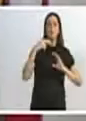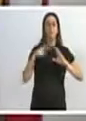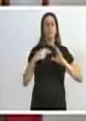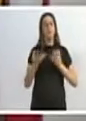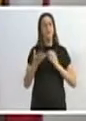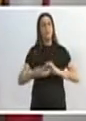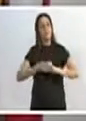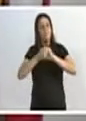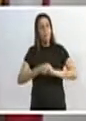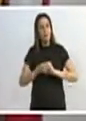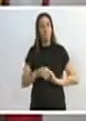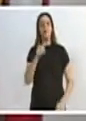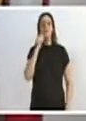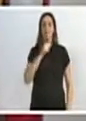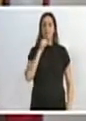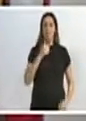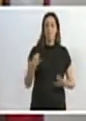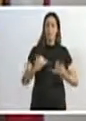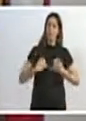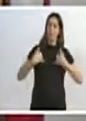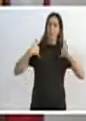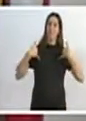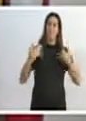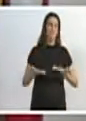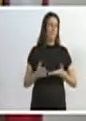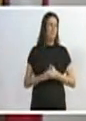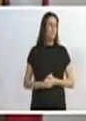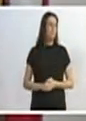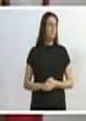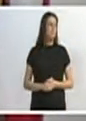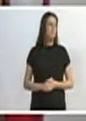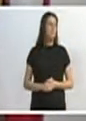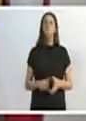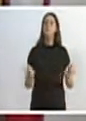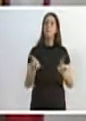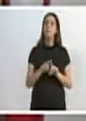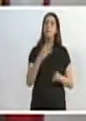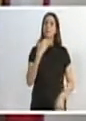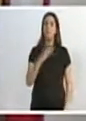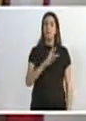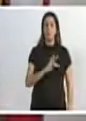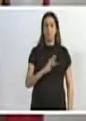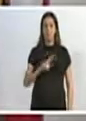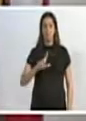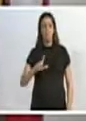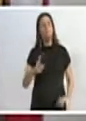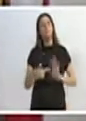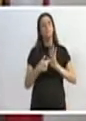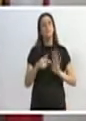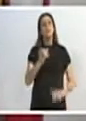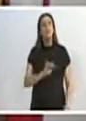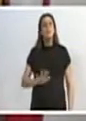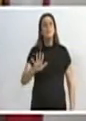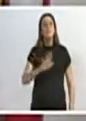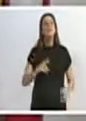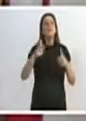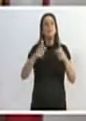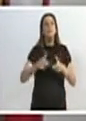Jéssica pelo seu aniversário. Quero também pedir para a TVL, Adriano, lançar as imagens sobre a